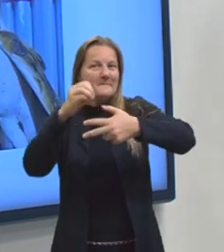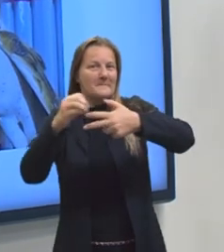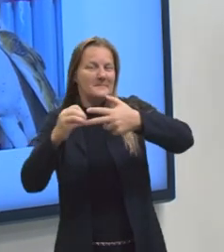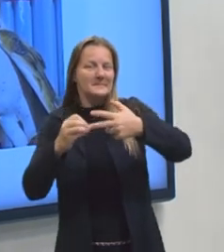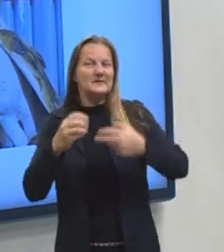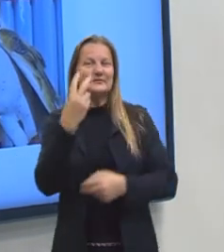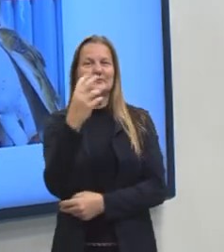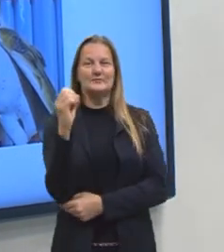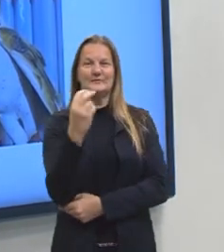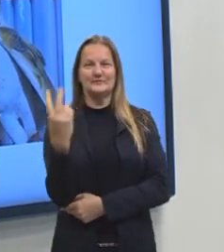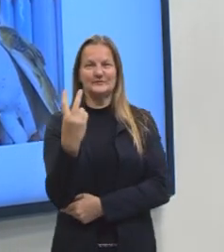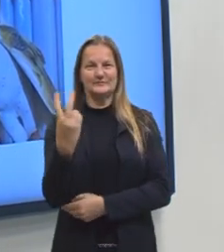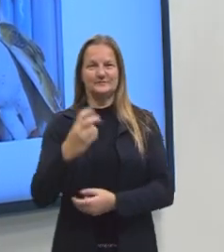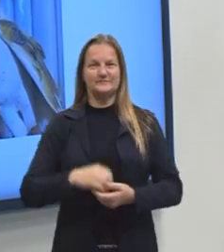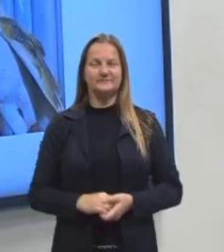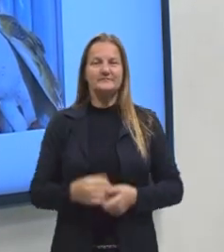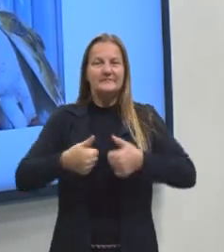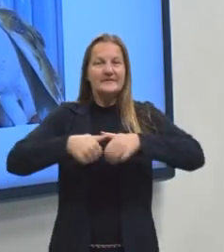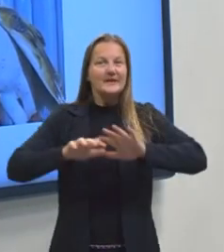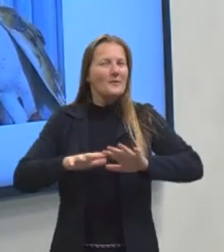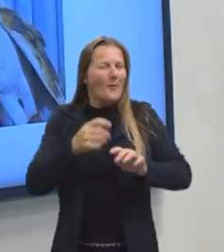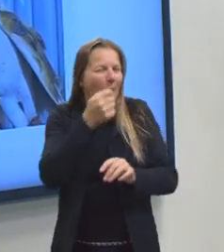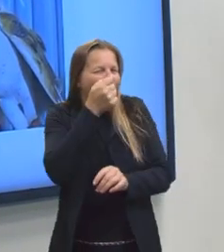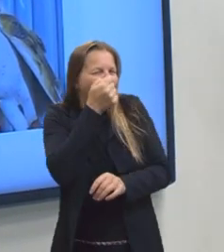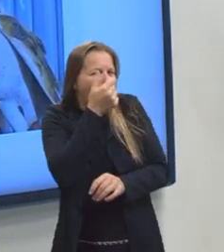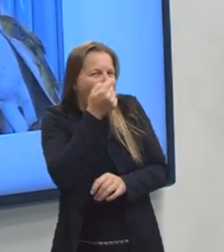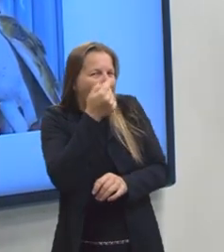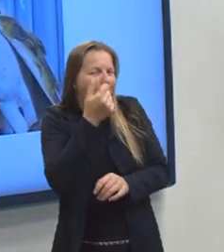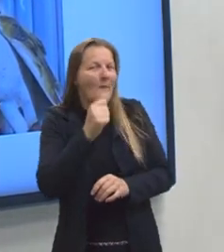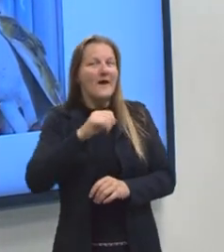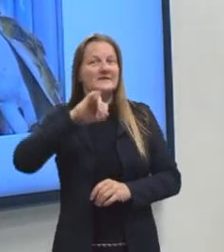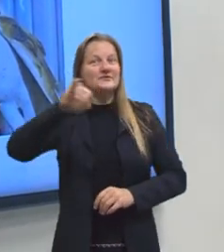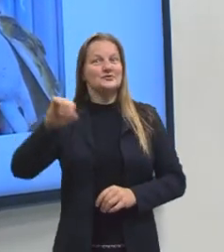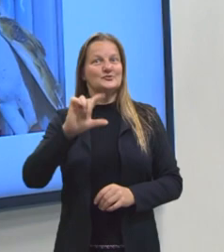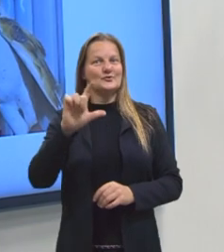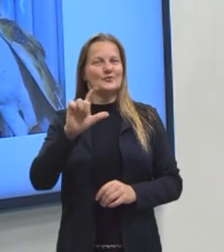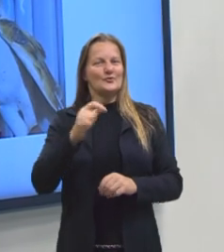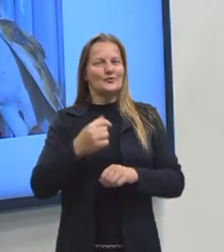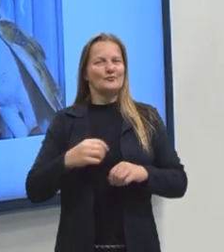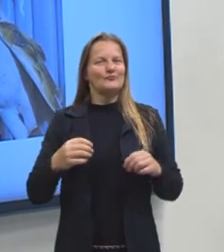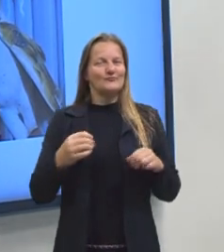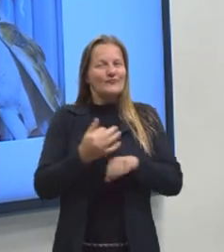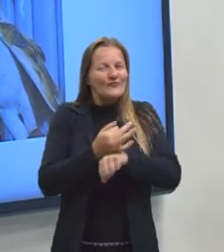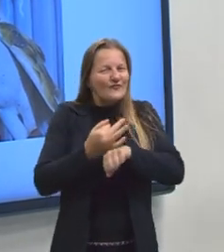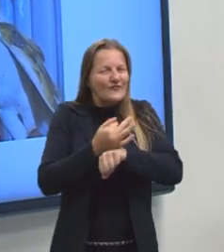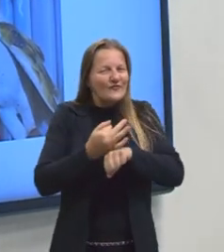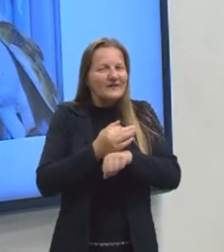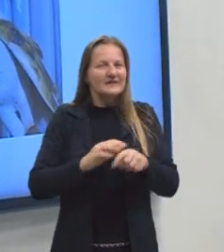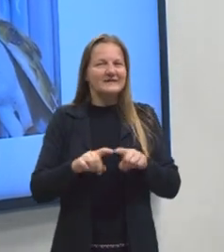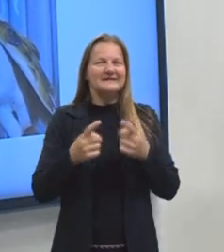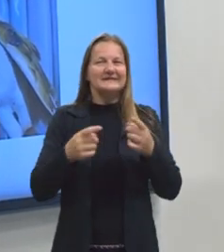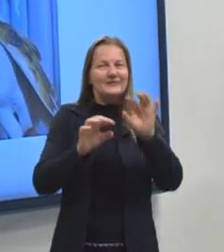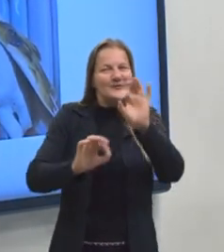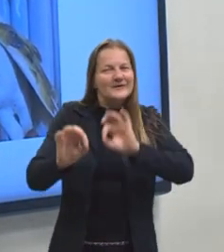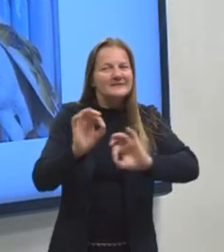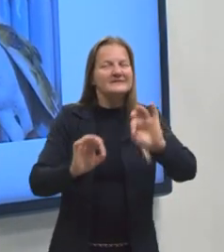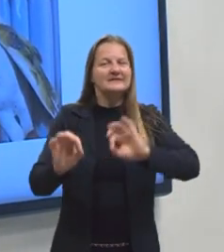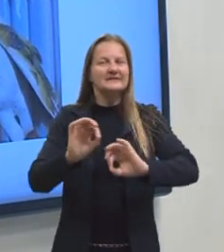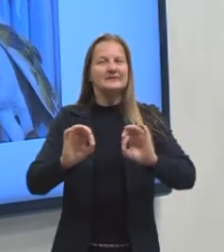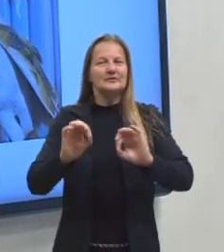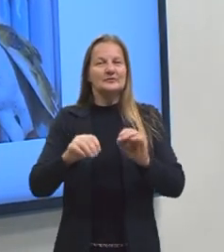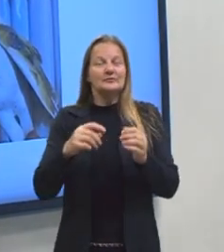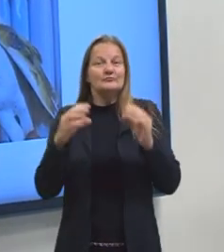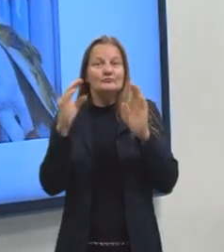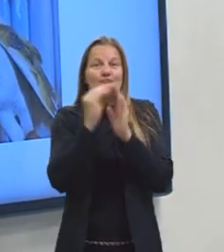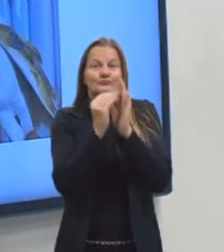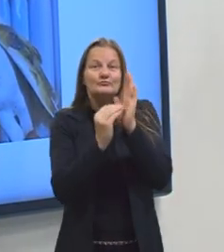pré-enem 2022 né Estamos quase entrando nas férias de julho é recadinho para você se organizar durante as férias não